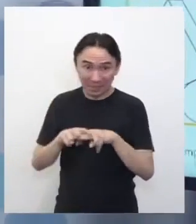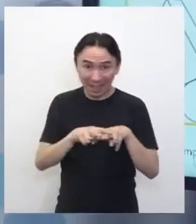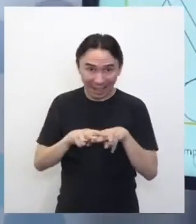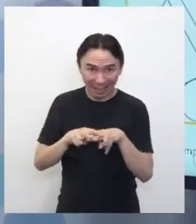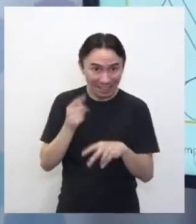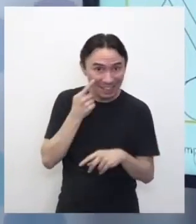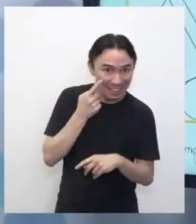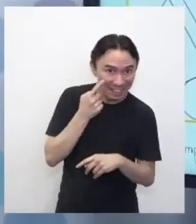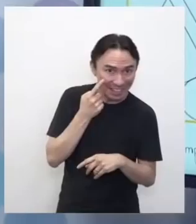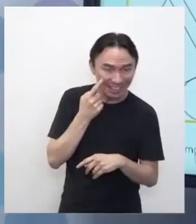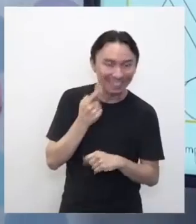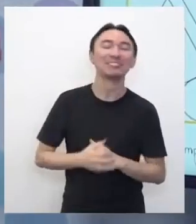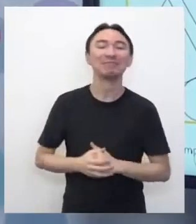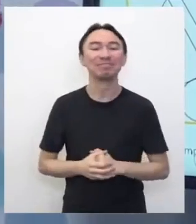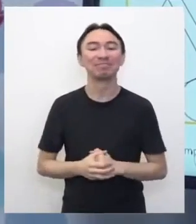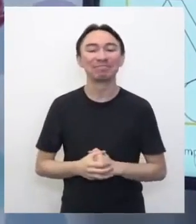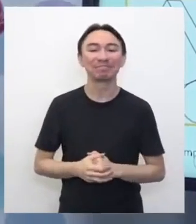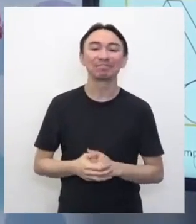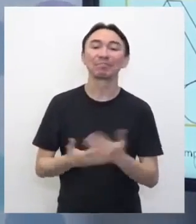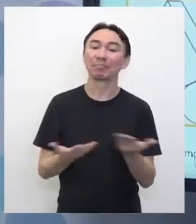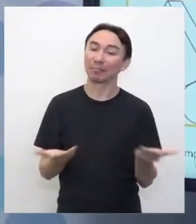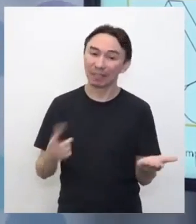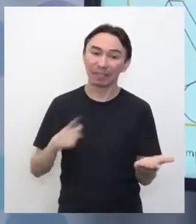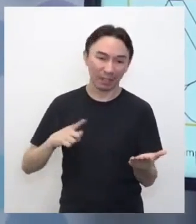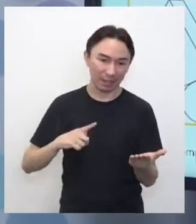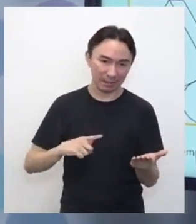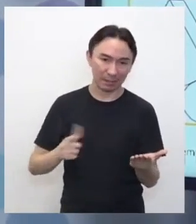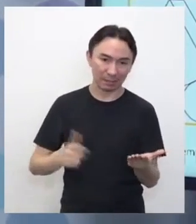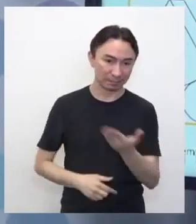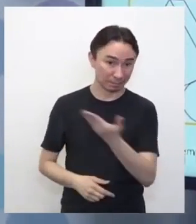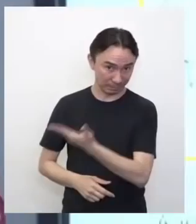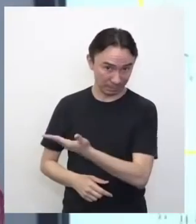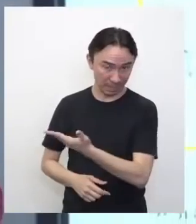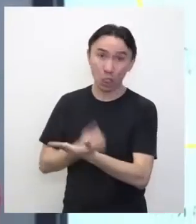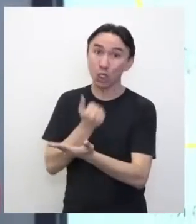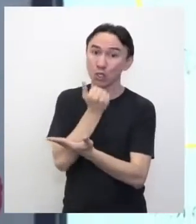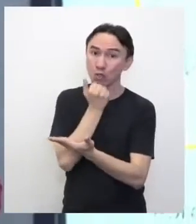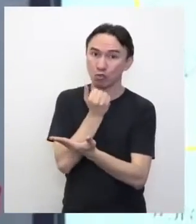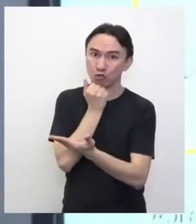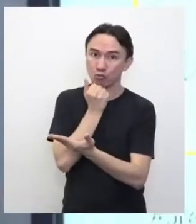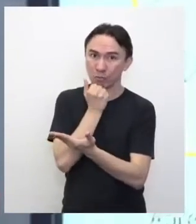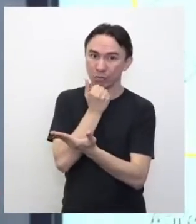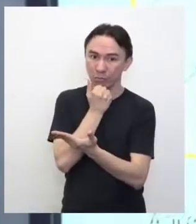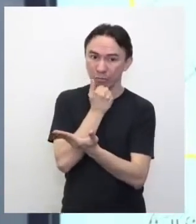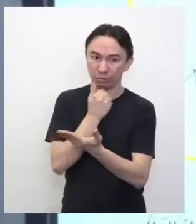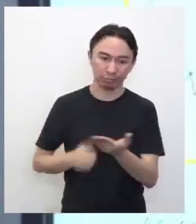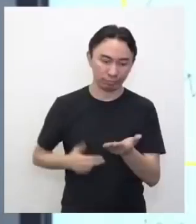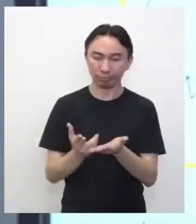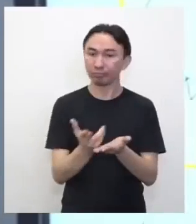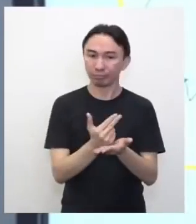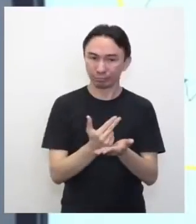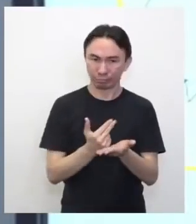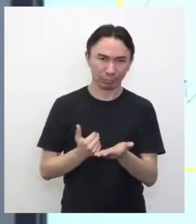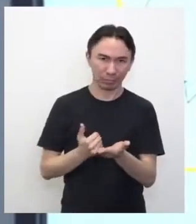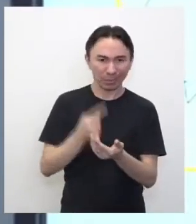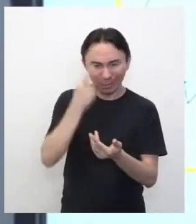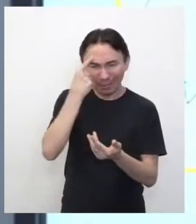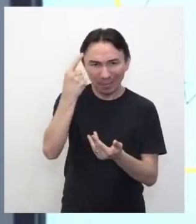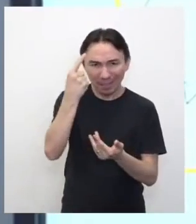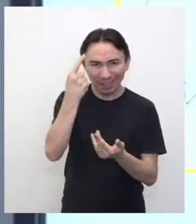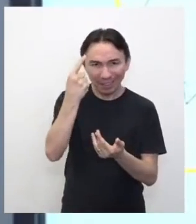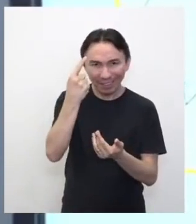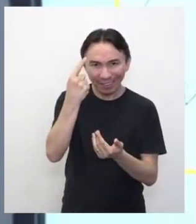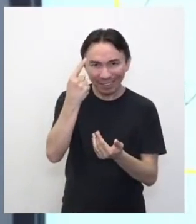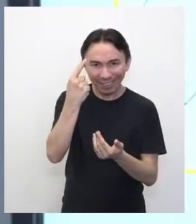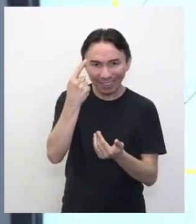Então, eu tenho um sólido geométrico, correto? Você se lembra qual é a